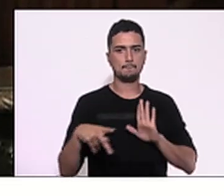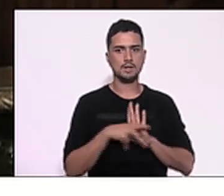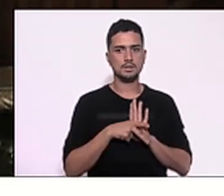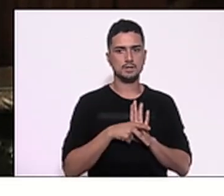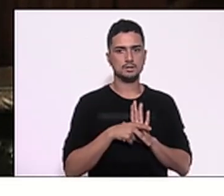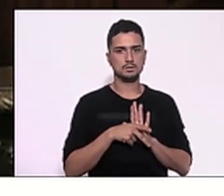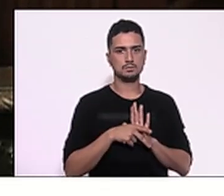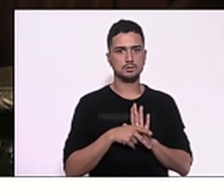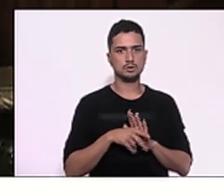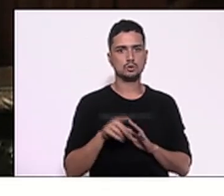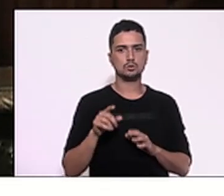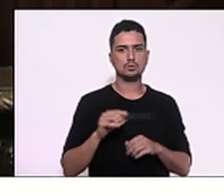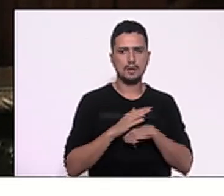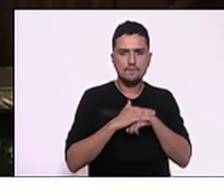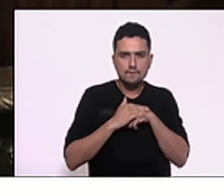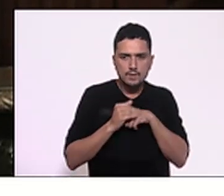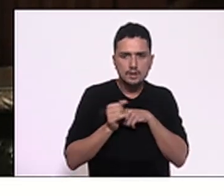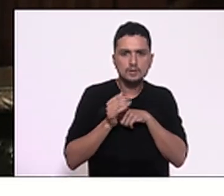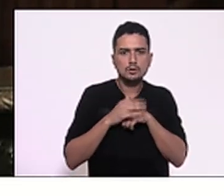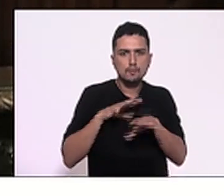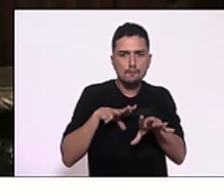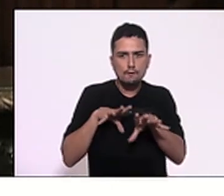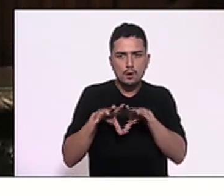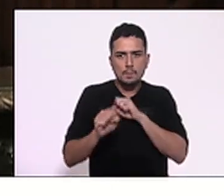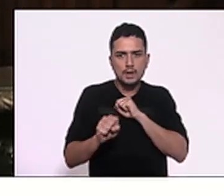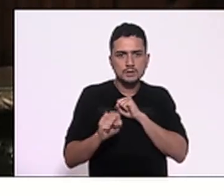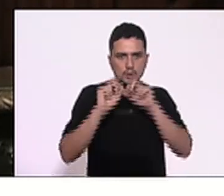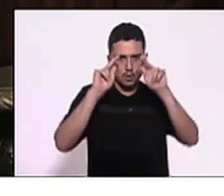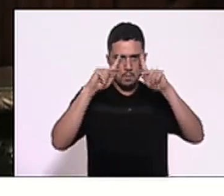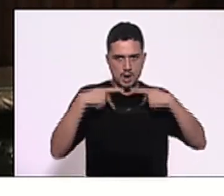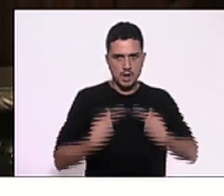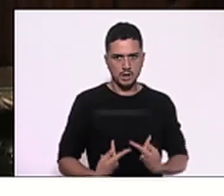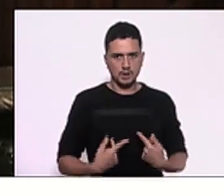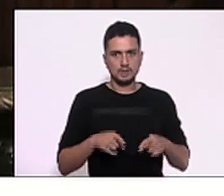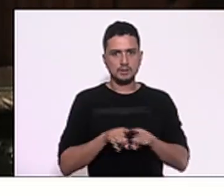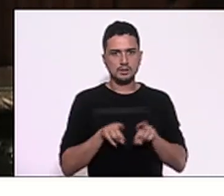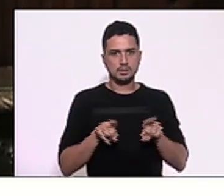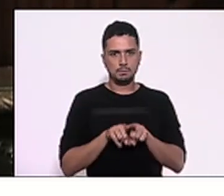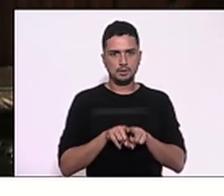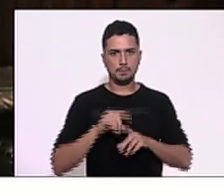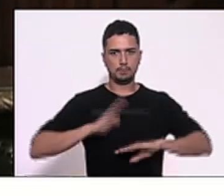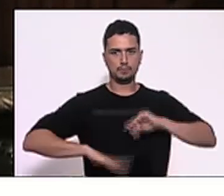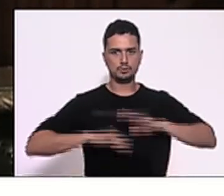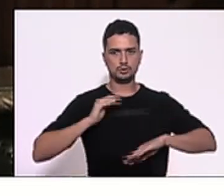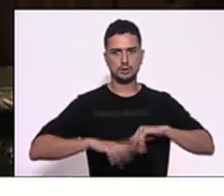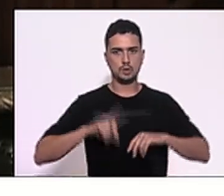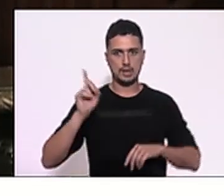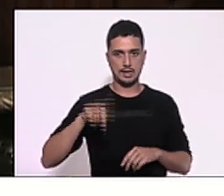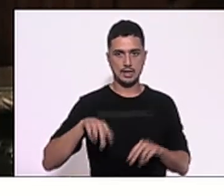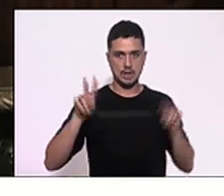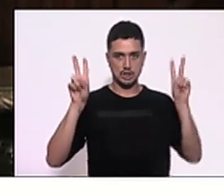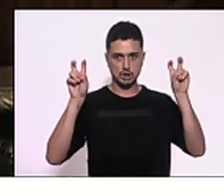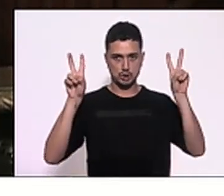pertencimento, afeto, formação humana e profissional. Este é o título e o